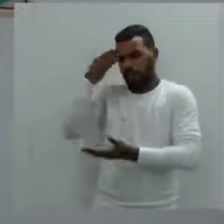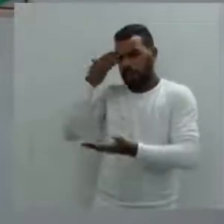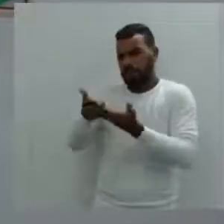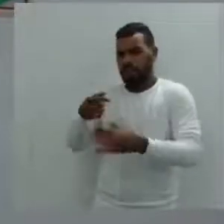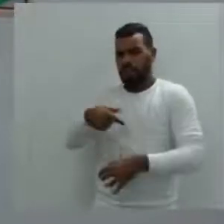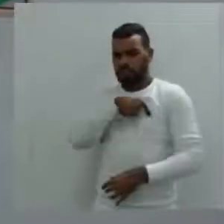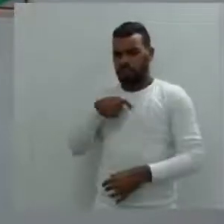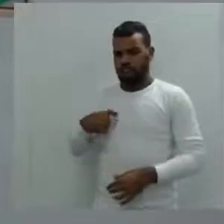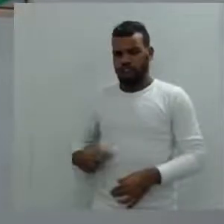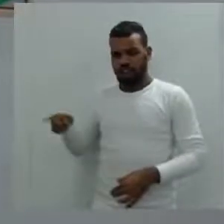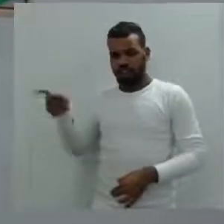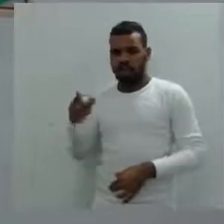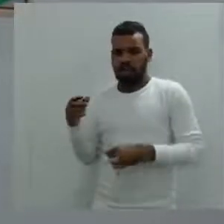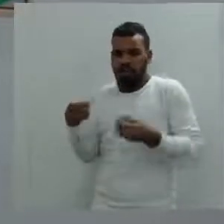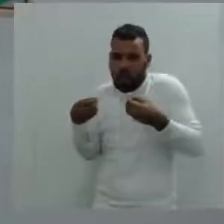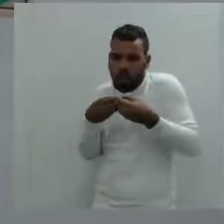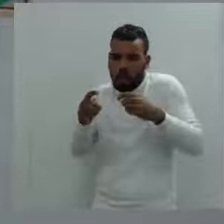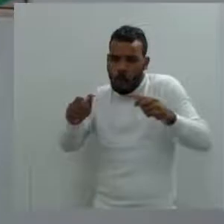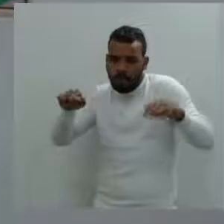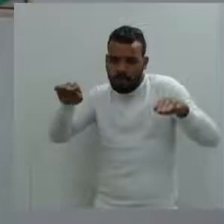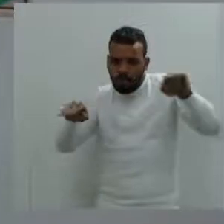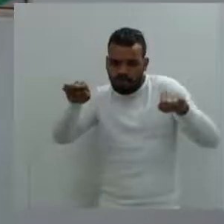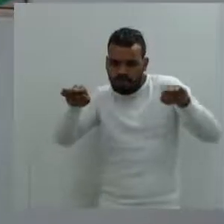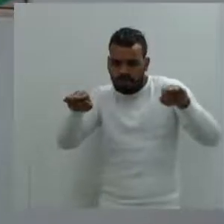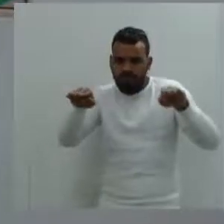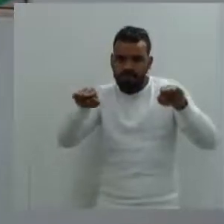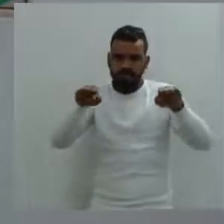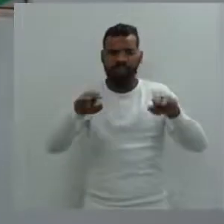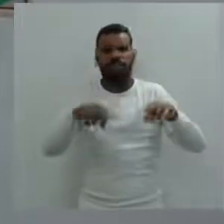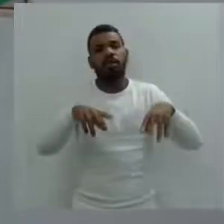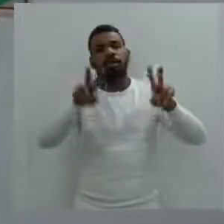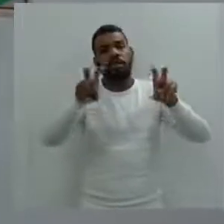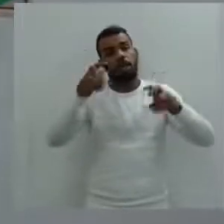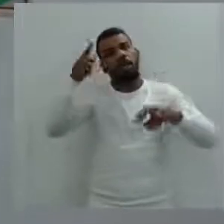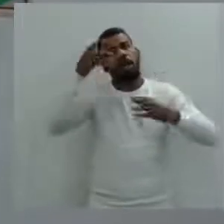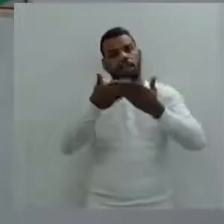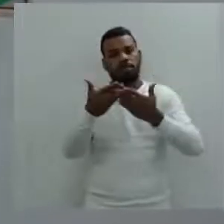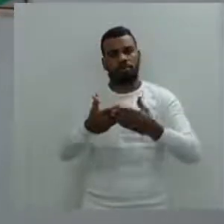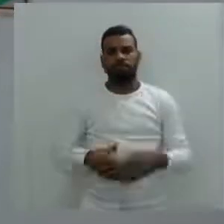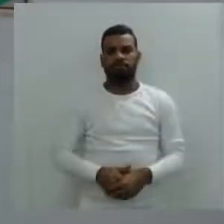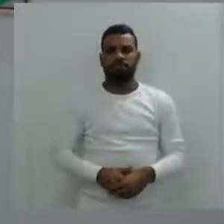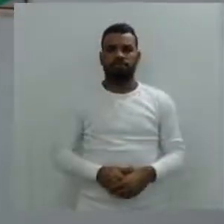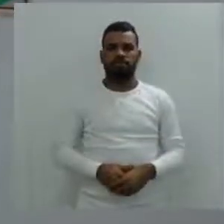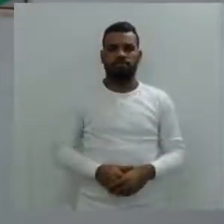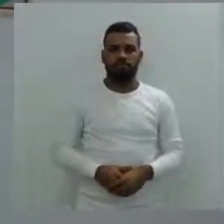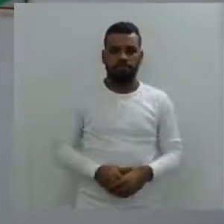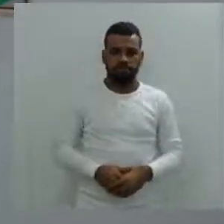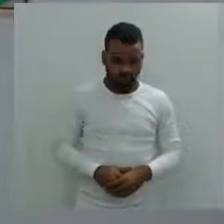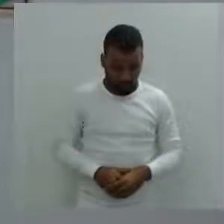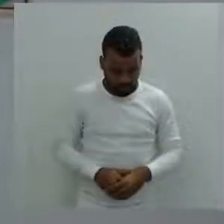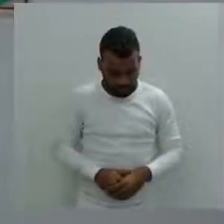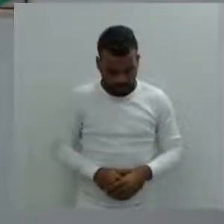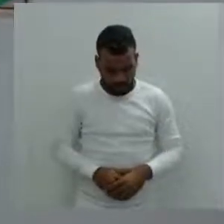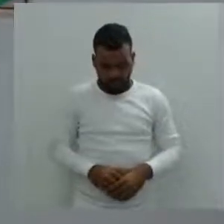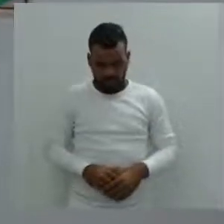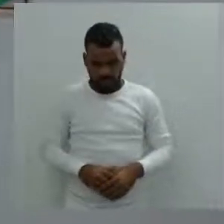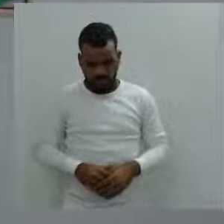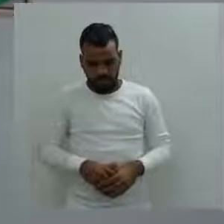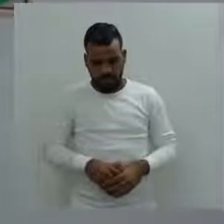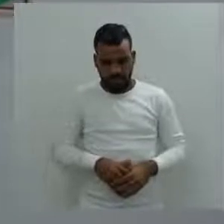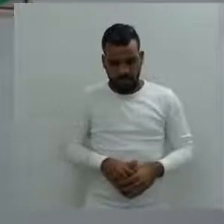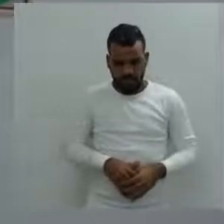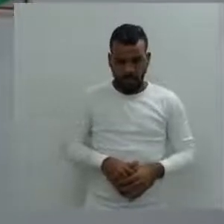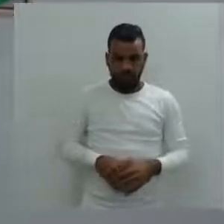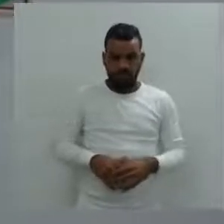já está empatado, né? Mas isso é tema para outra aula. E aí nós temos, nessa segunda